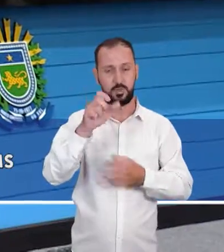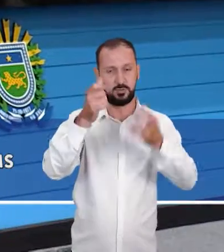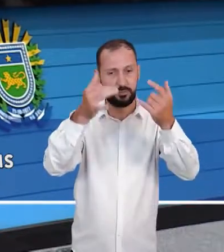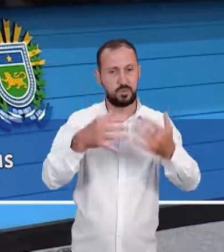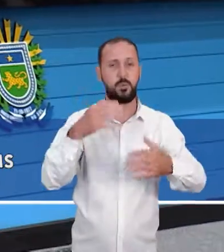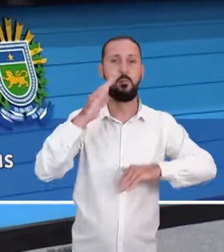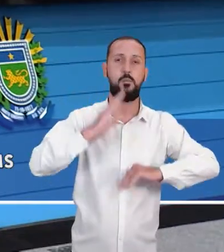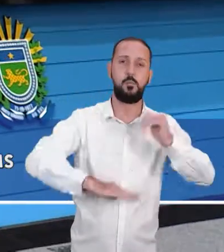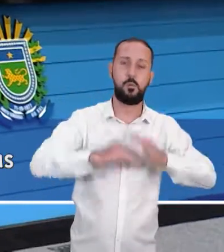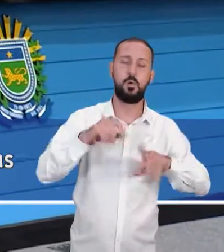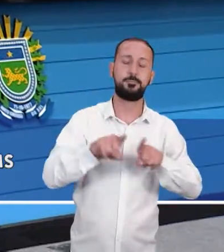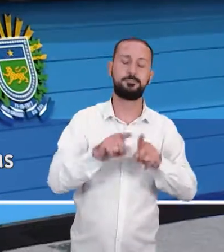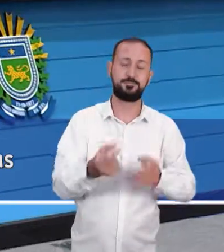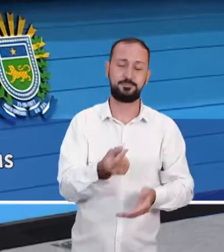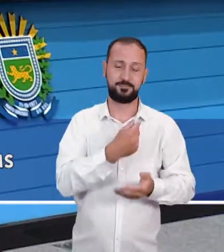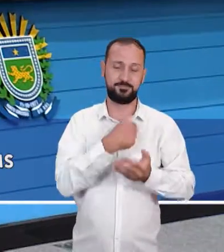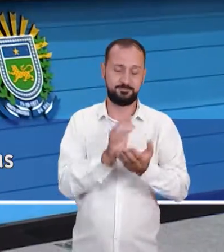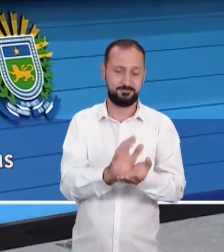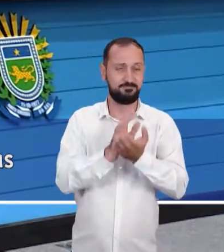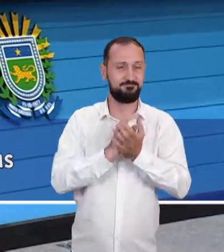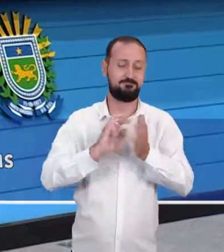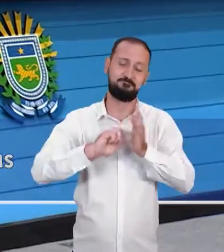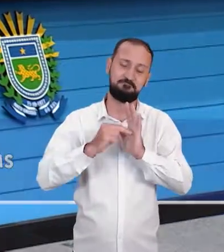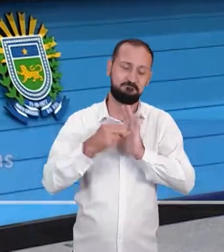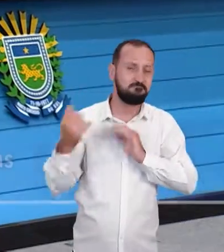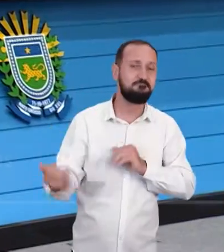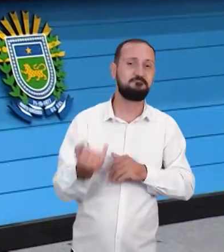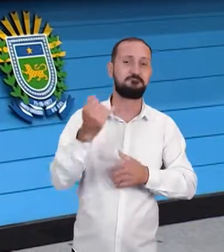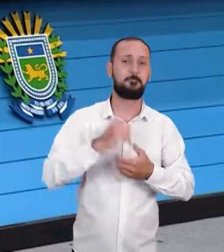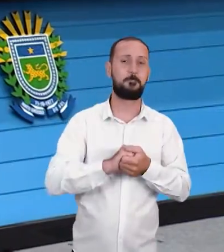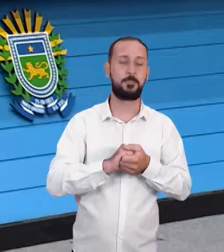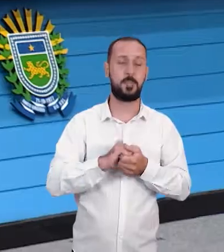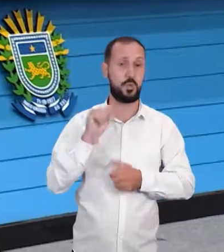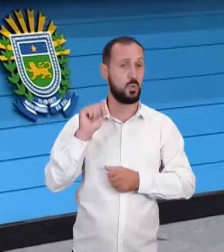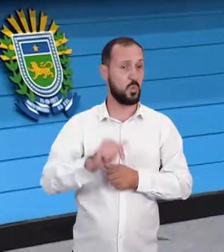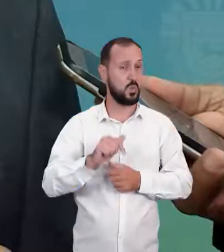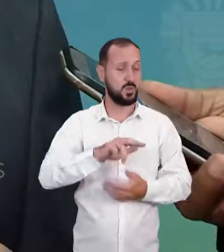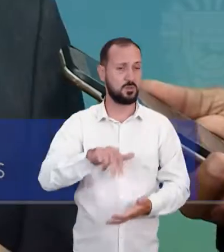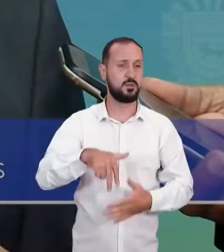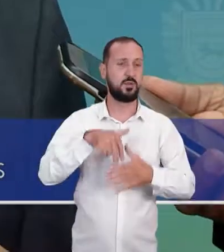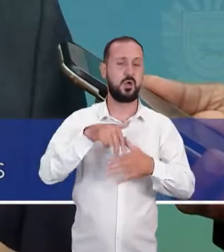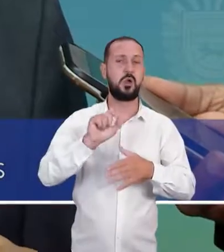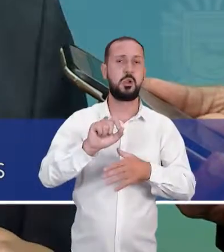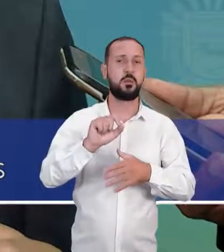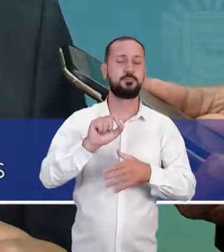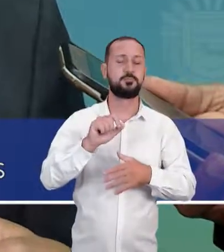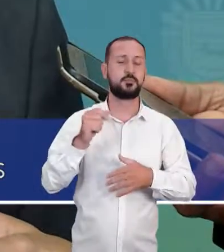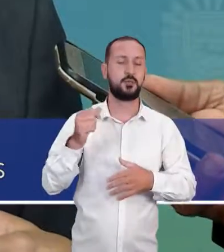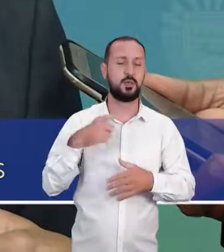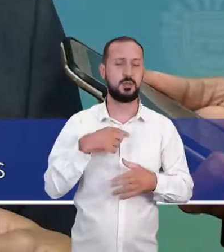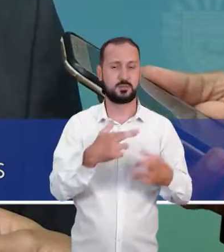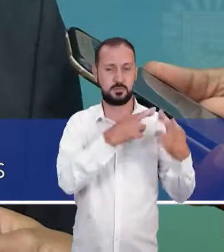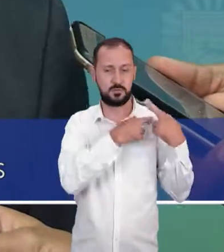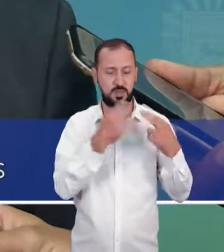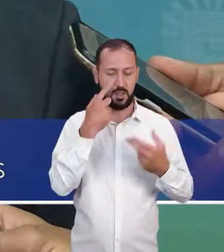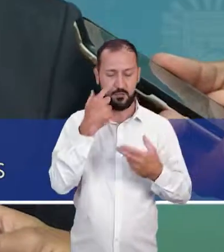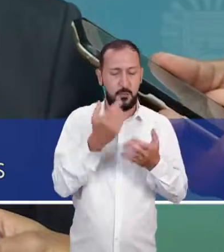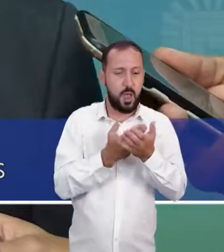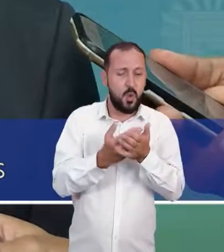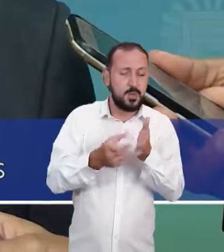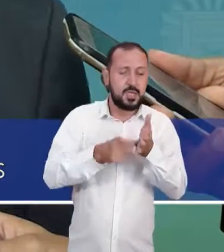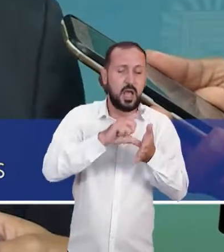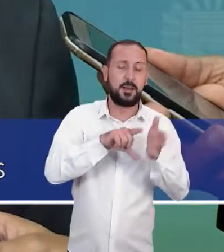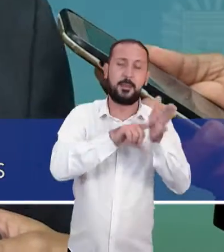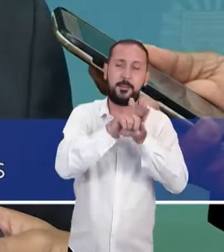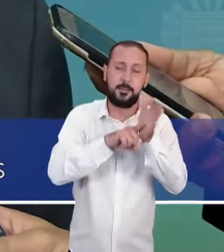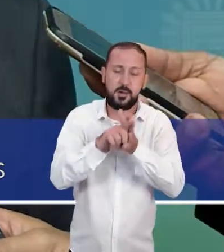pouco mais sobre a profissão e também a respeito da homenagem significativa. O escrivão de polícia é responsável pelas oitivas,